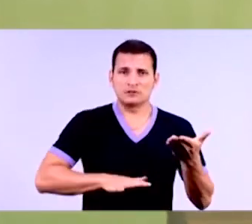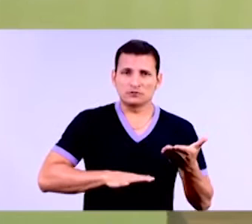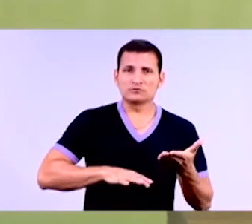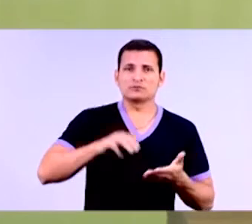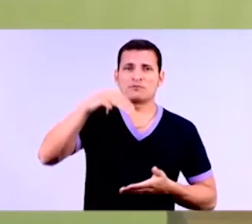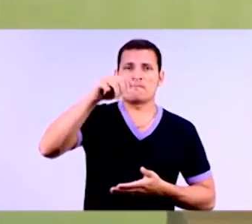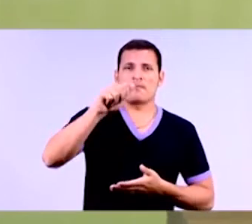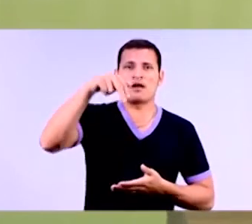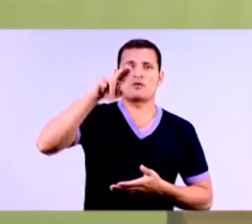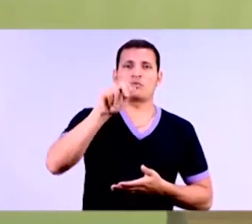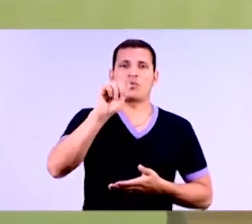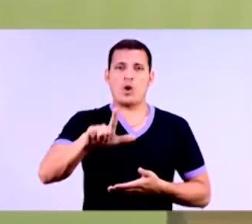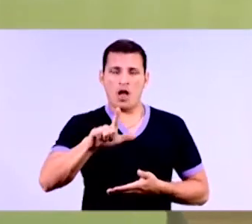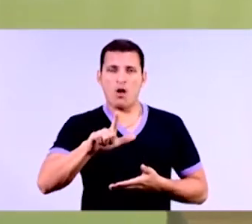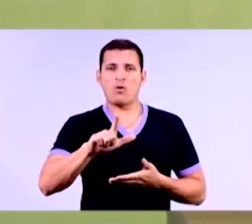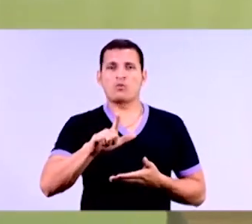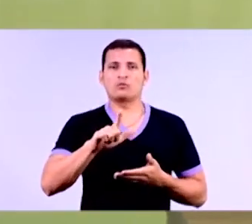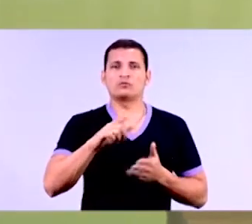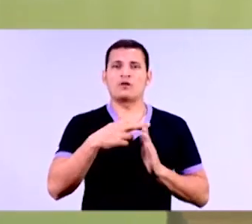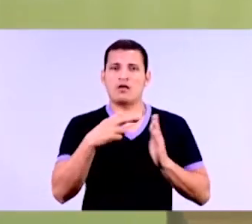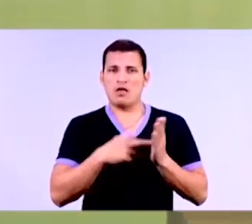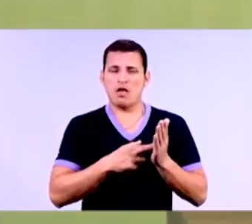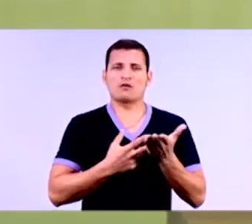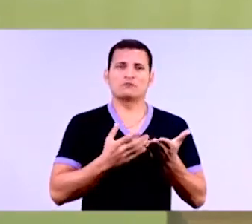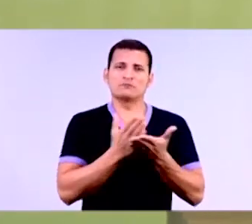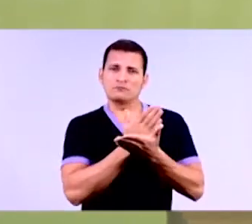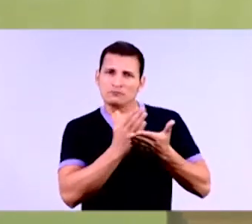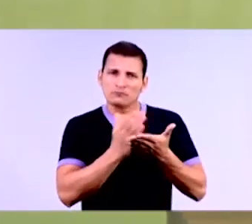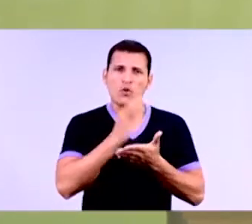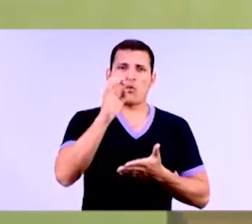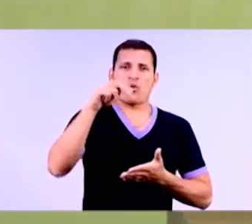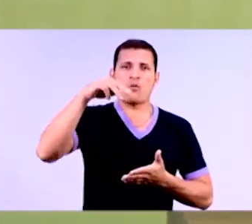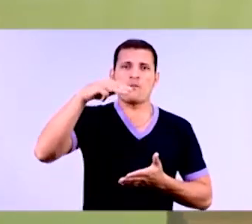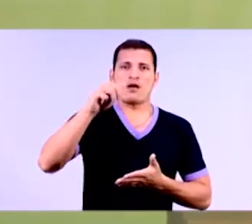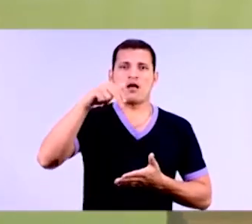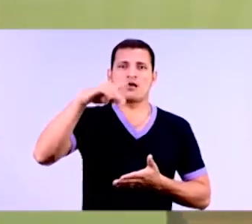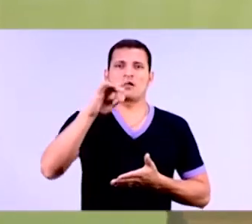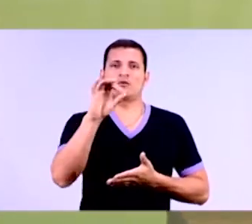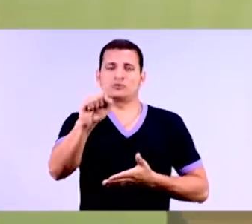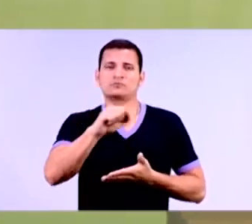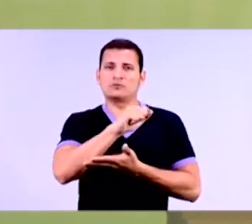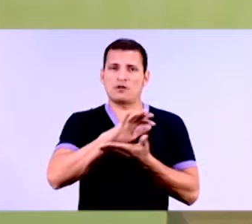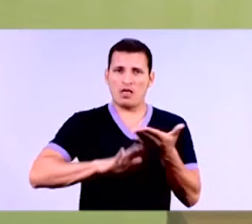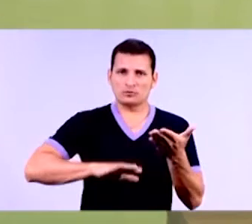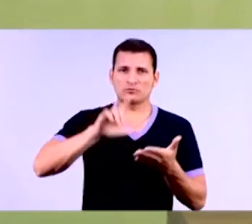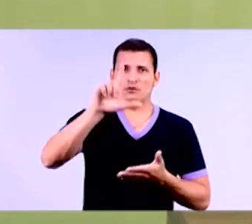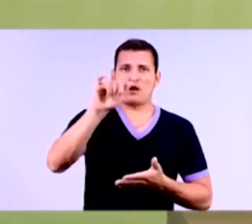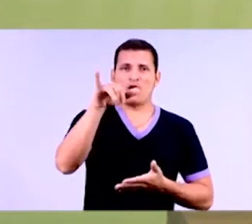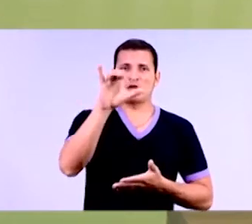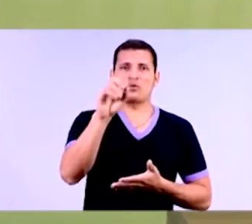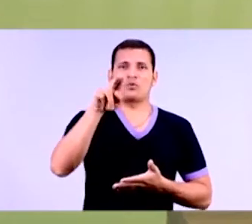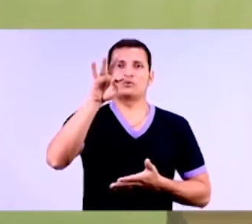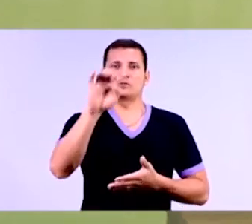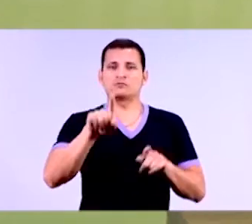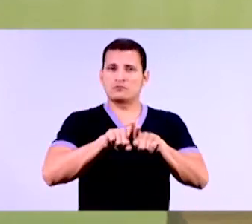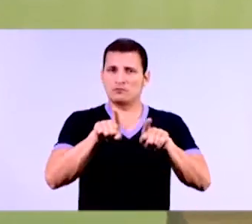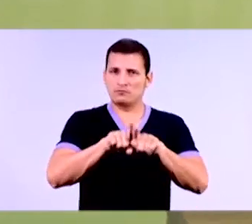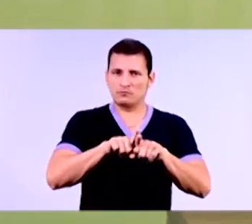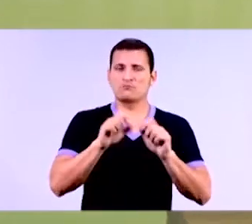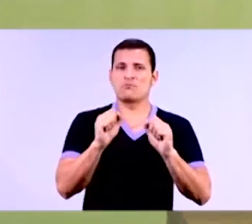de instruções com certos comandos, um texto, o layout também pode